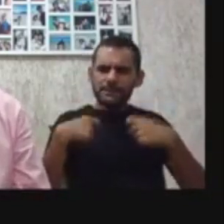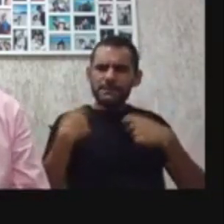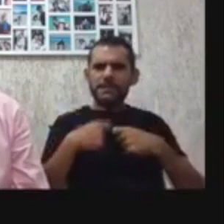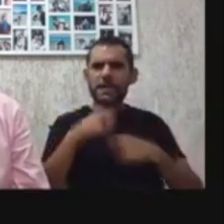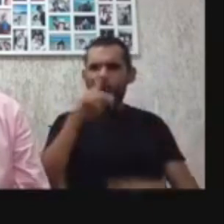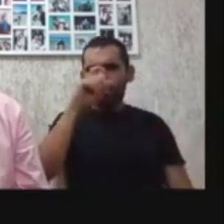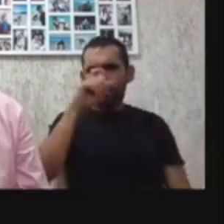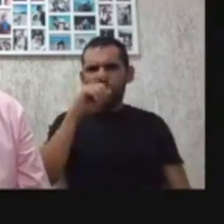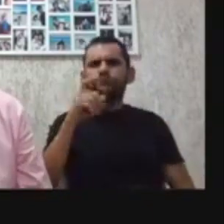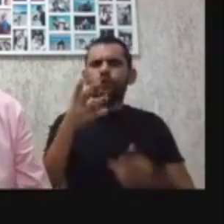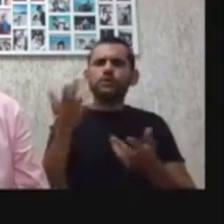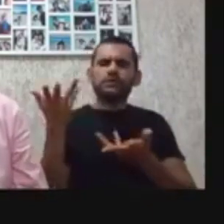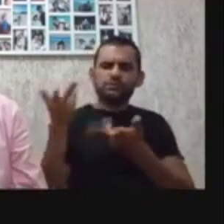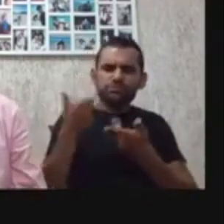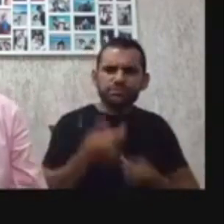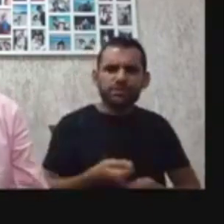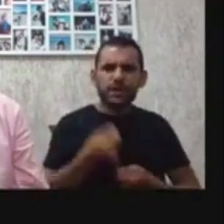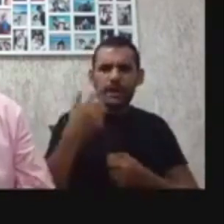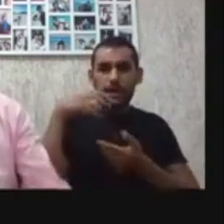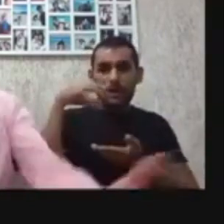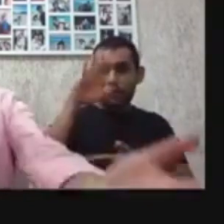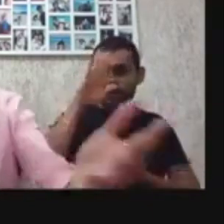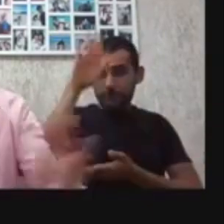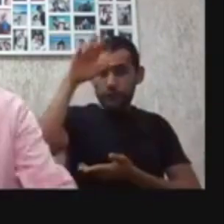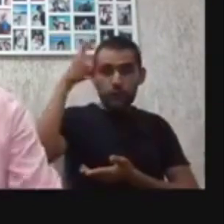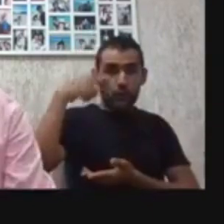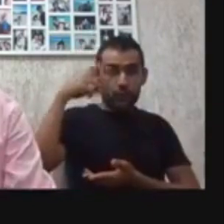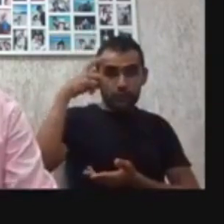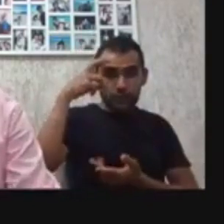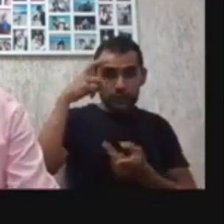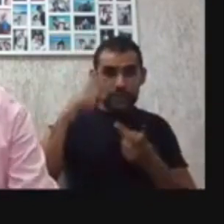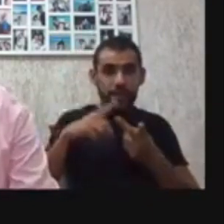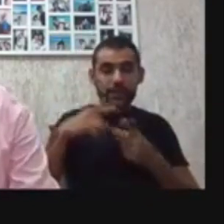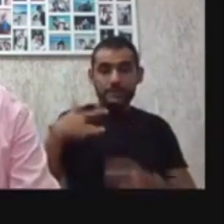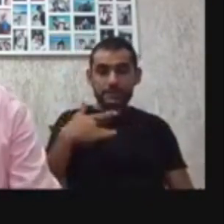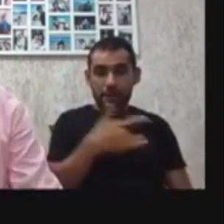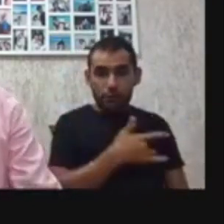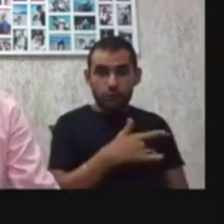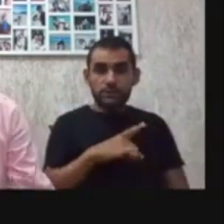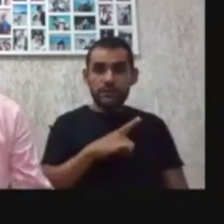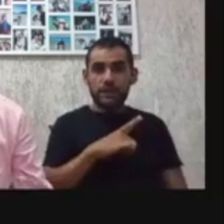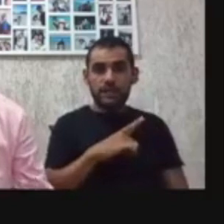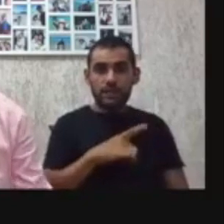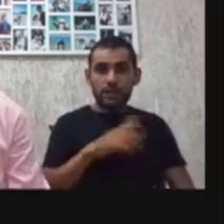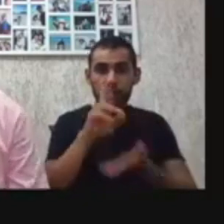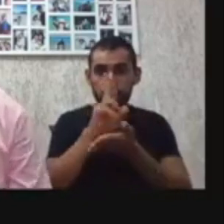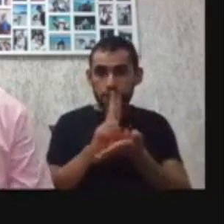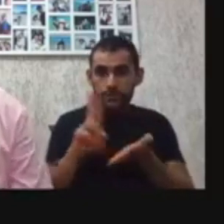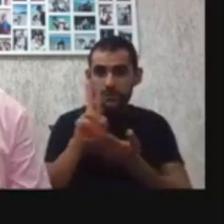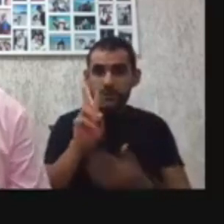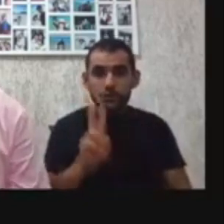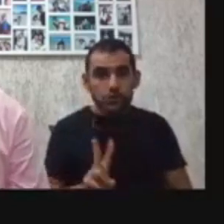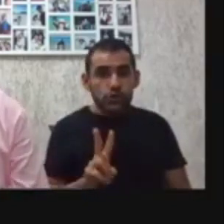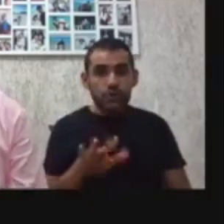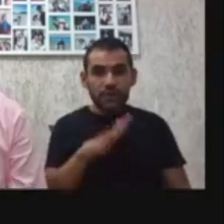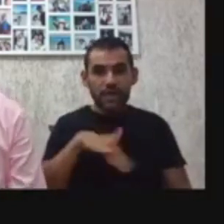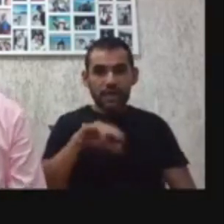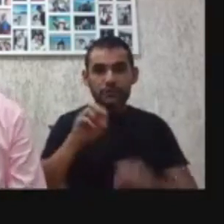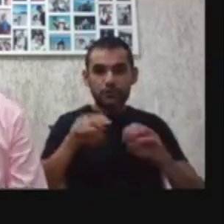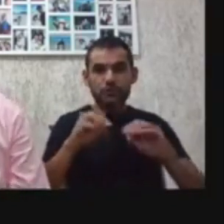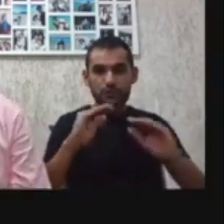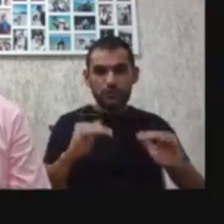a cidade hospitaleira, já foi capital da cultura, nós temos aqui na área da saúde mesmo duas universidades na área de